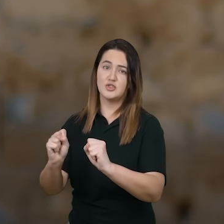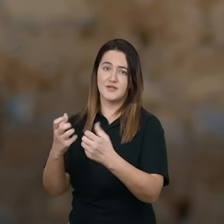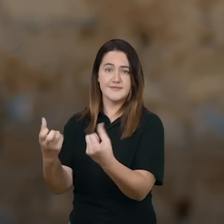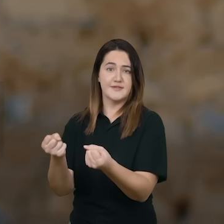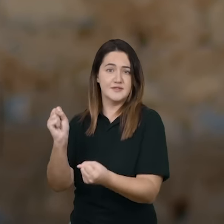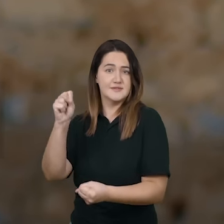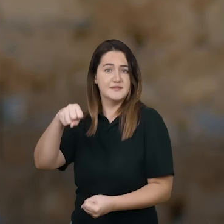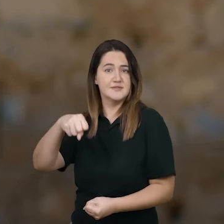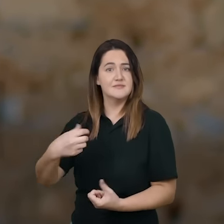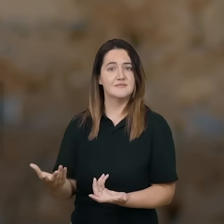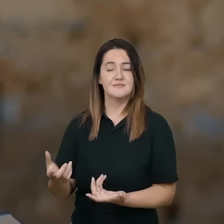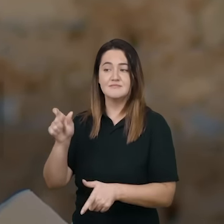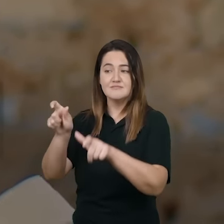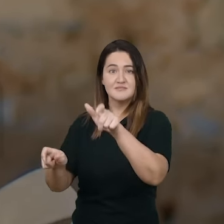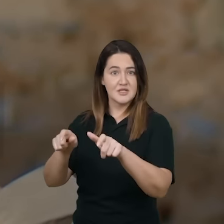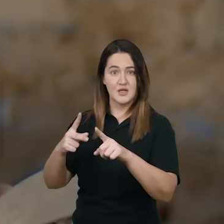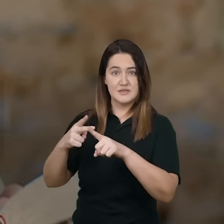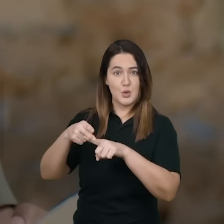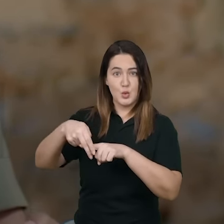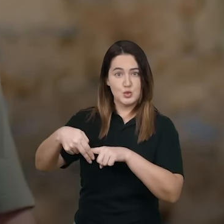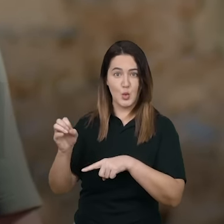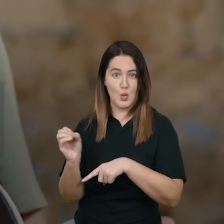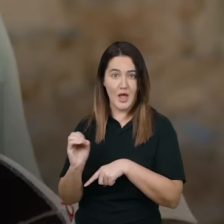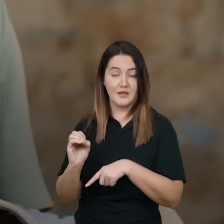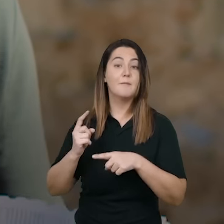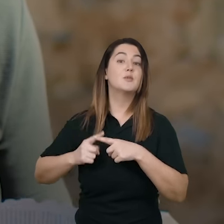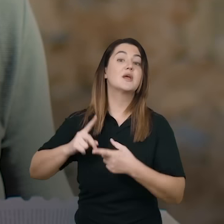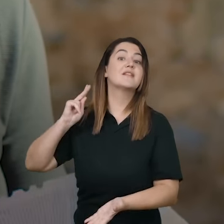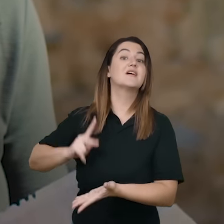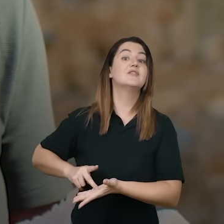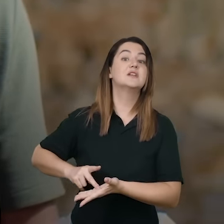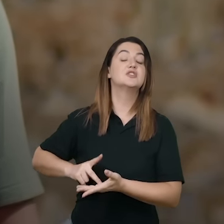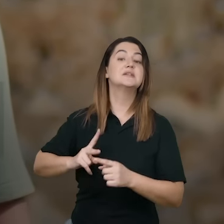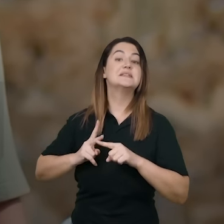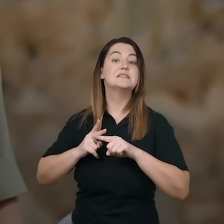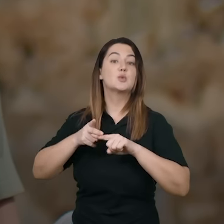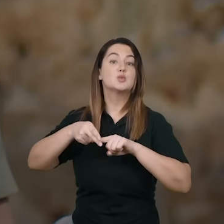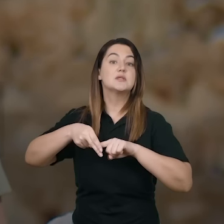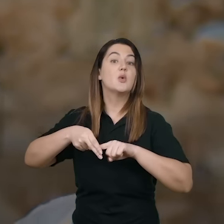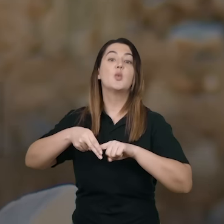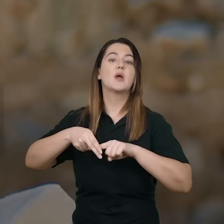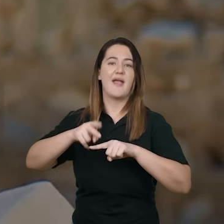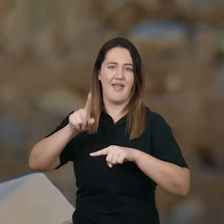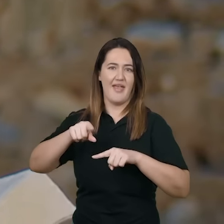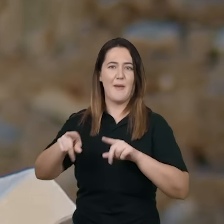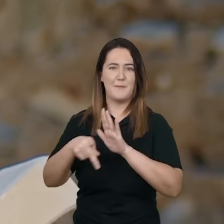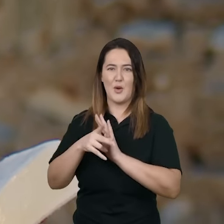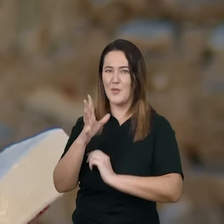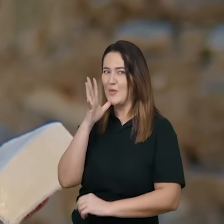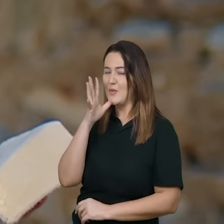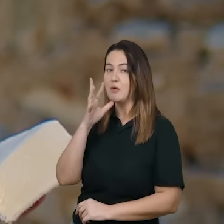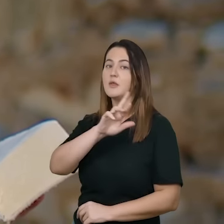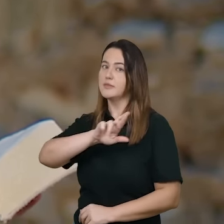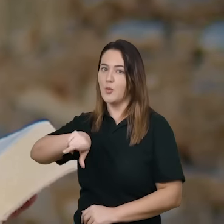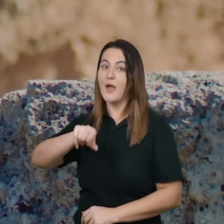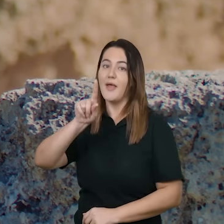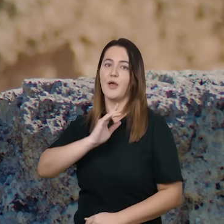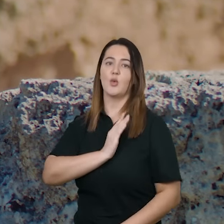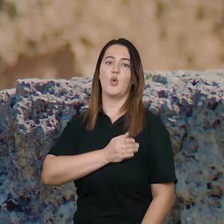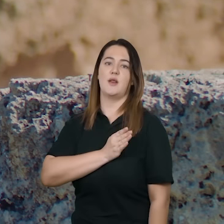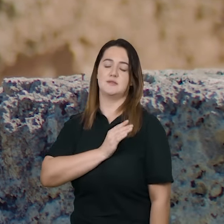nós podemos aceitar aqueles que não se circuncidaram, porque a circuncisão não será mais um requisito na nova